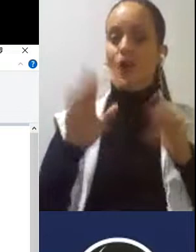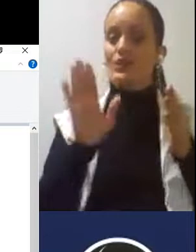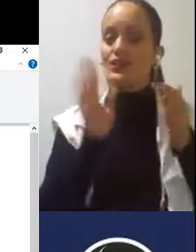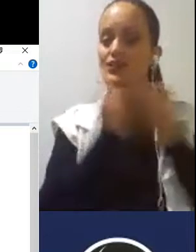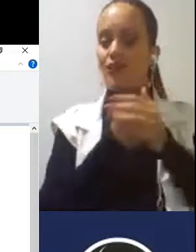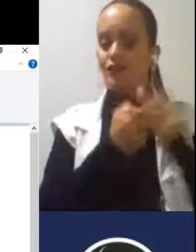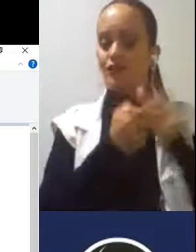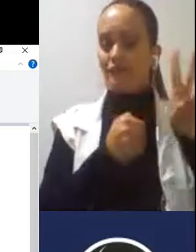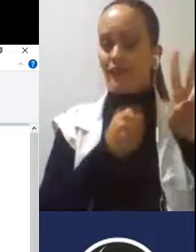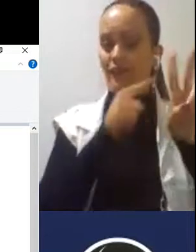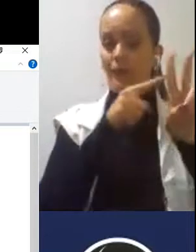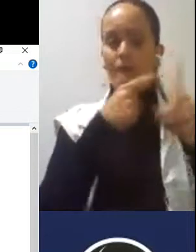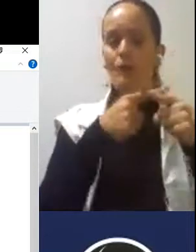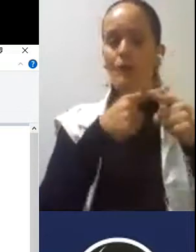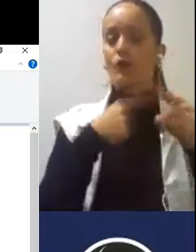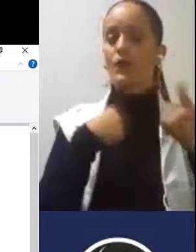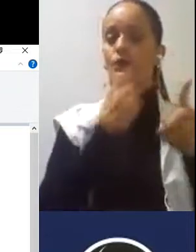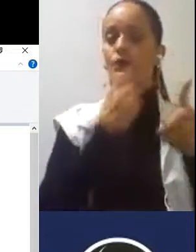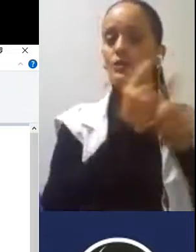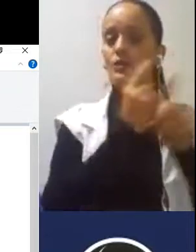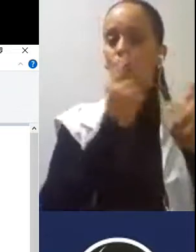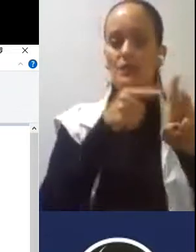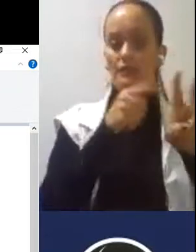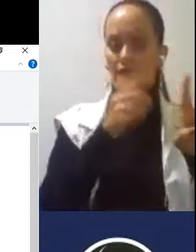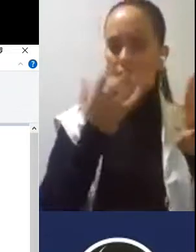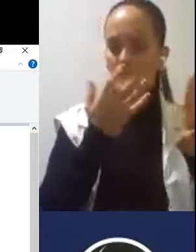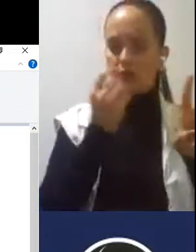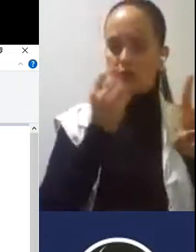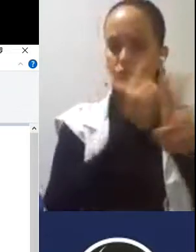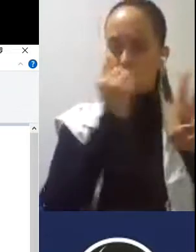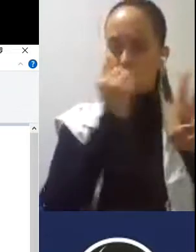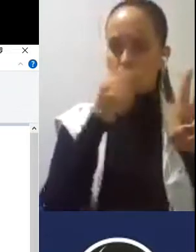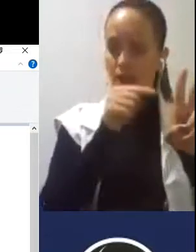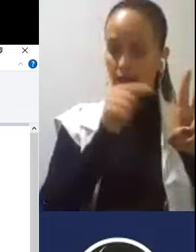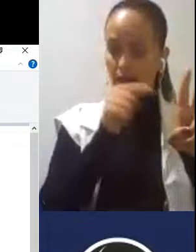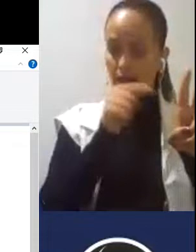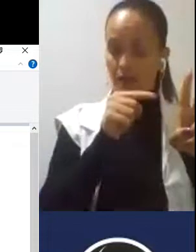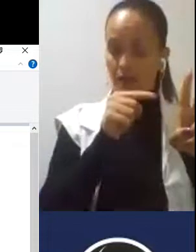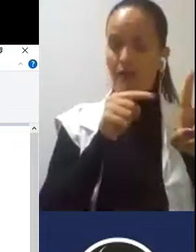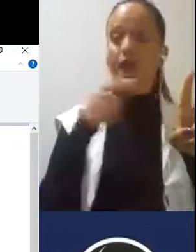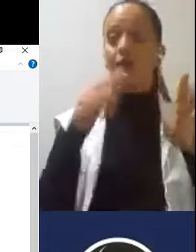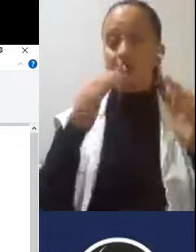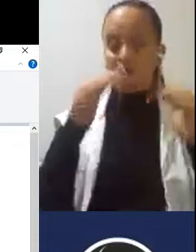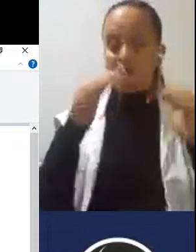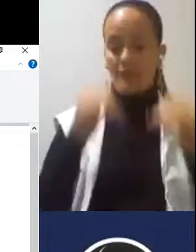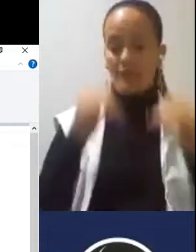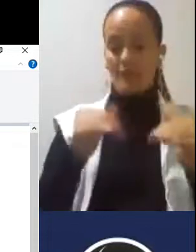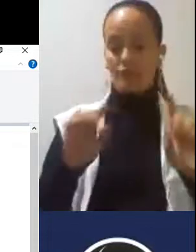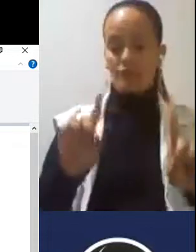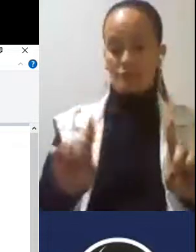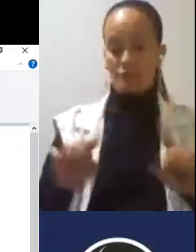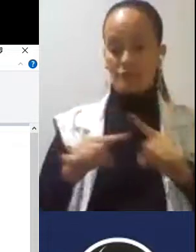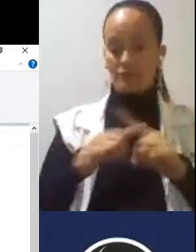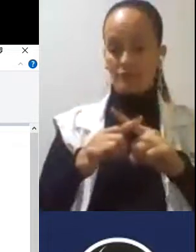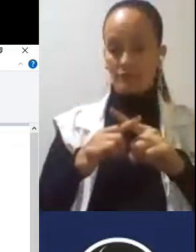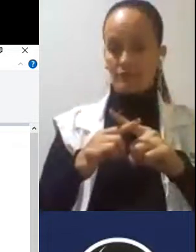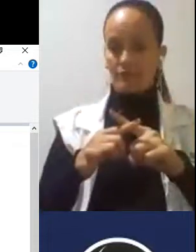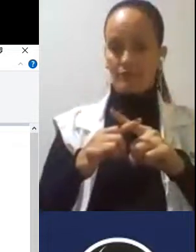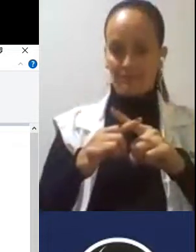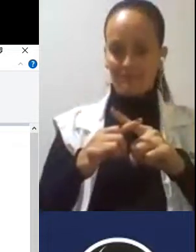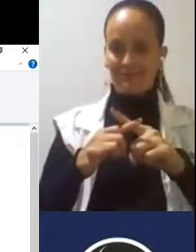descobrir, aí você vai multiplicar as outras duas, certo? Beleza. Quero descobrir agora quanto que é